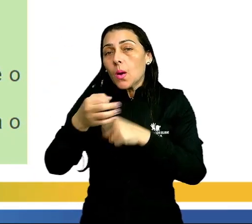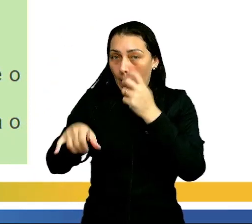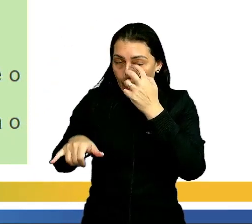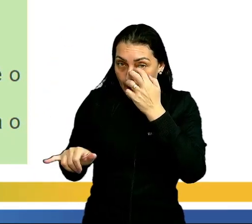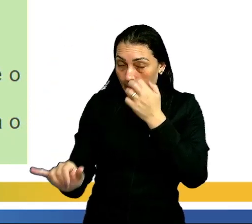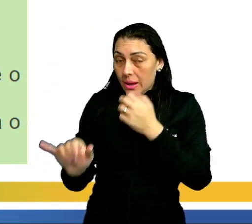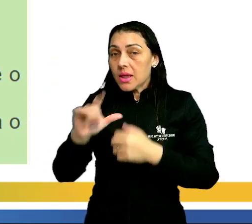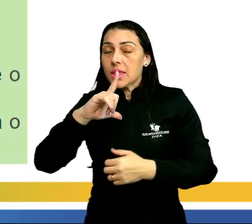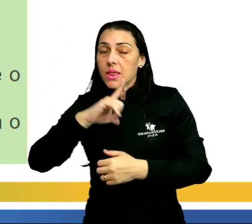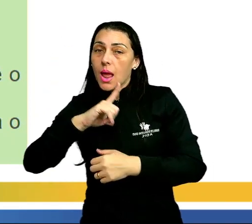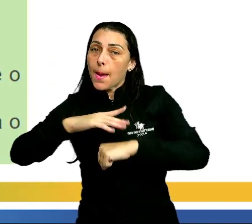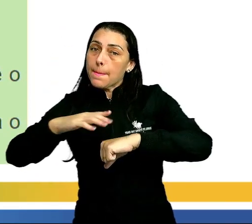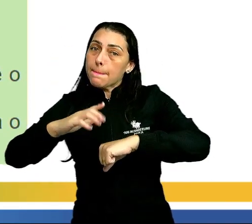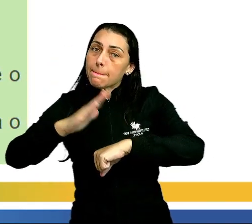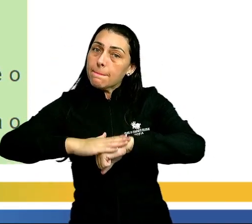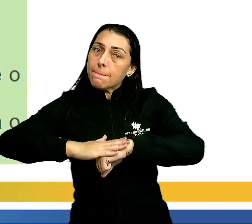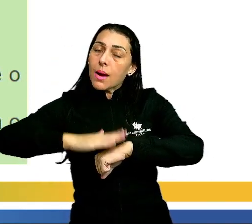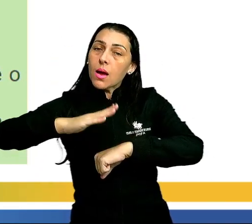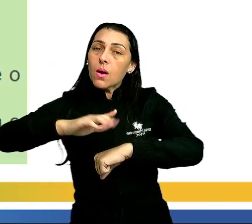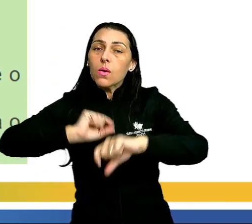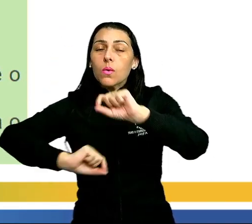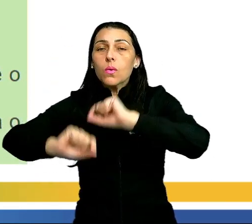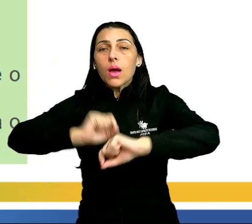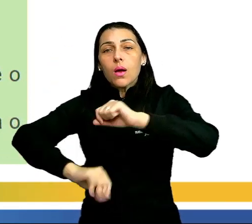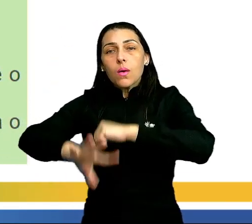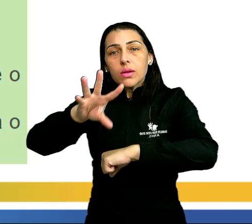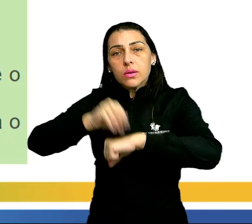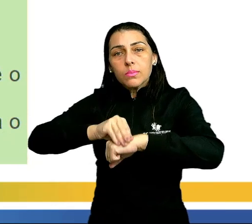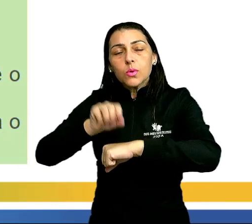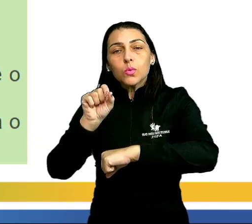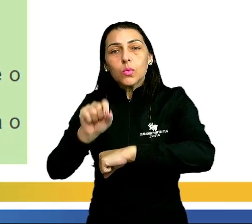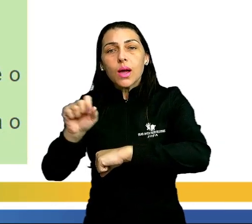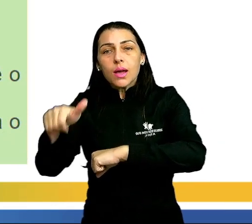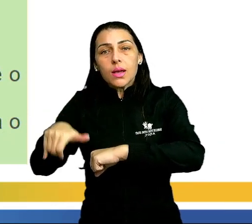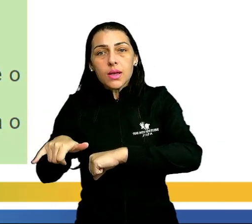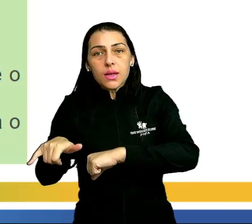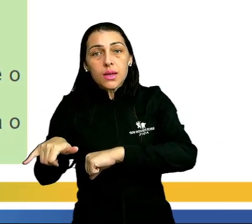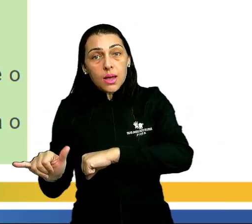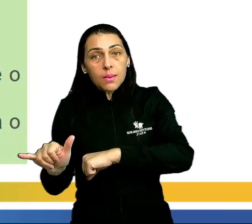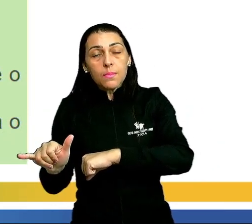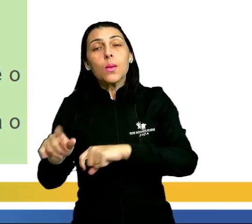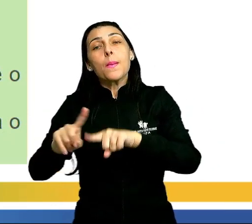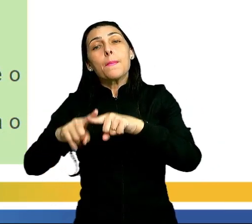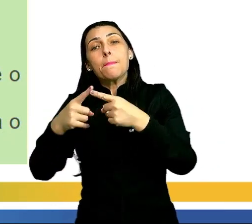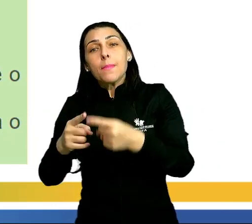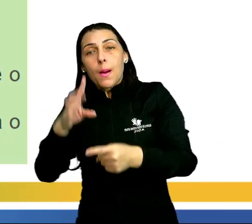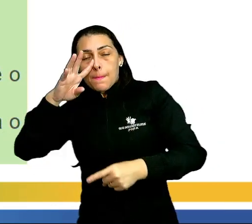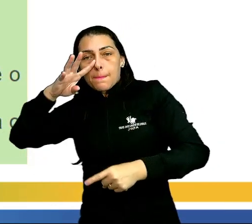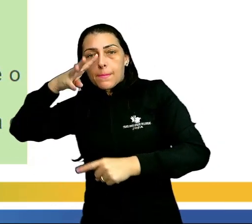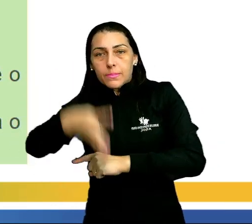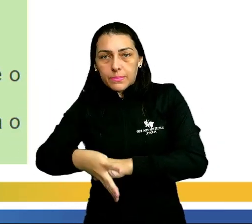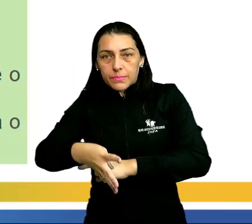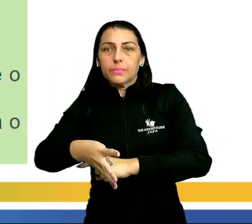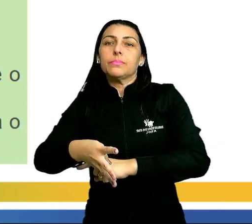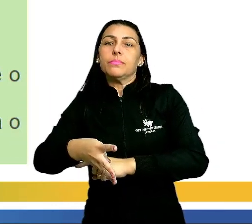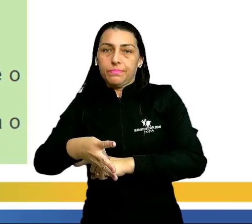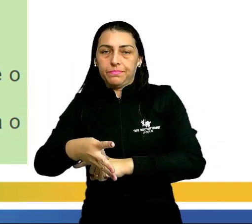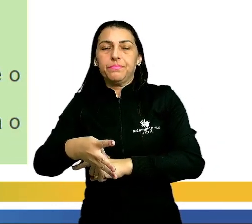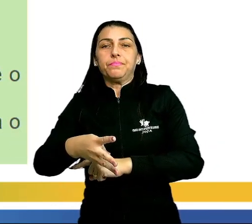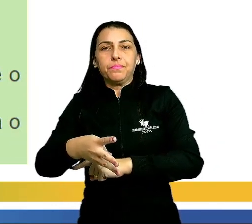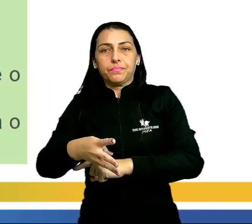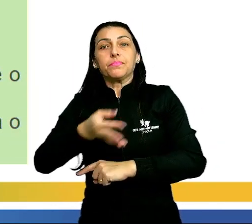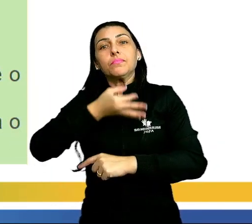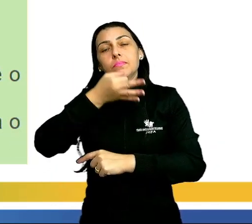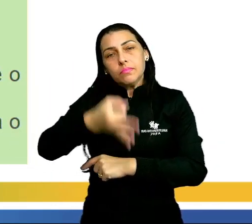X tenha maior conhecimento do que Y, mas é atacado dessa forma. Então aqui é